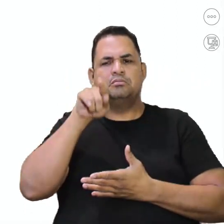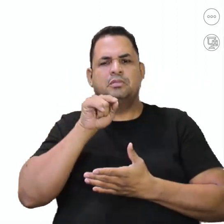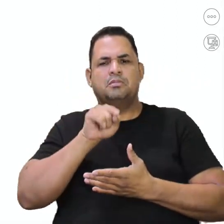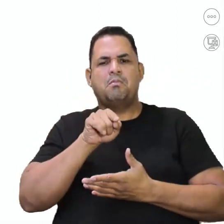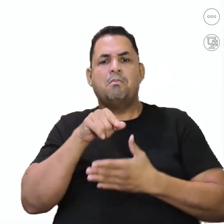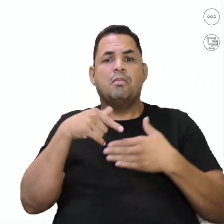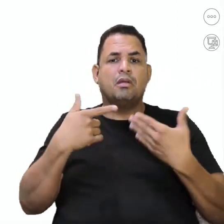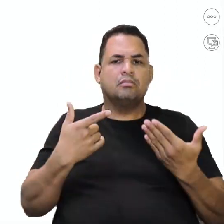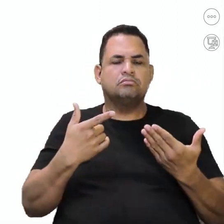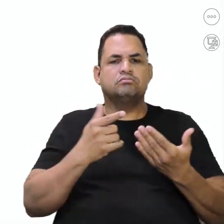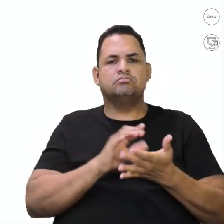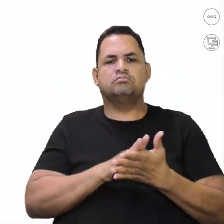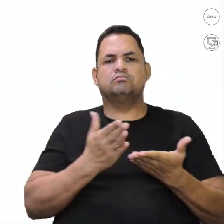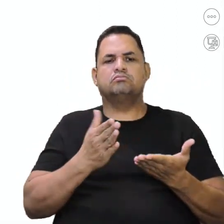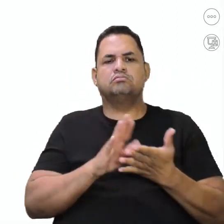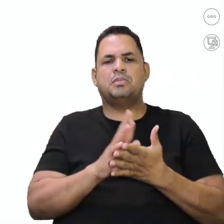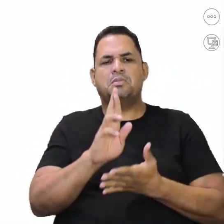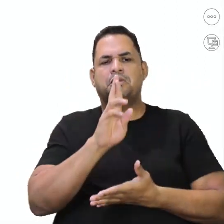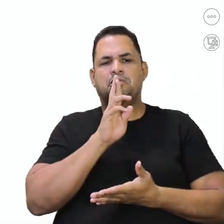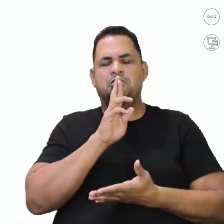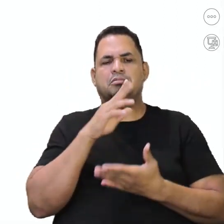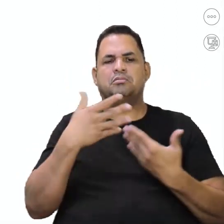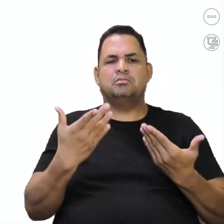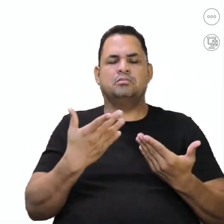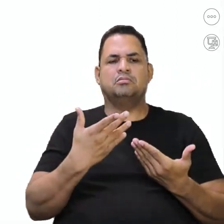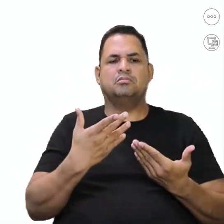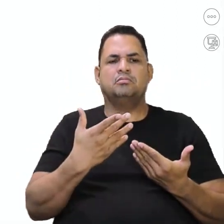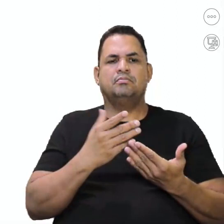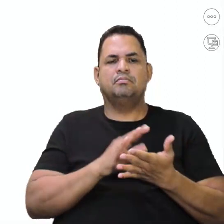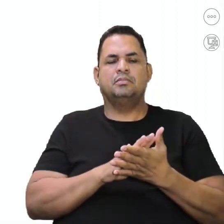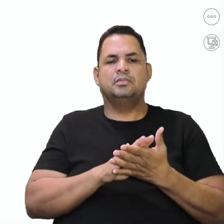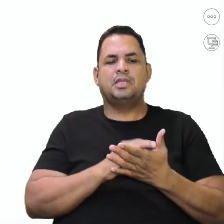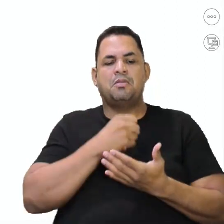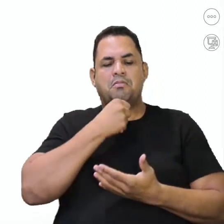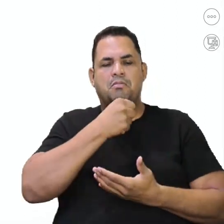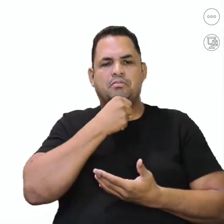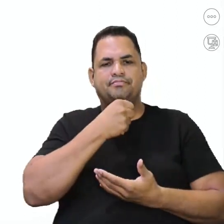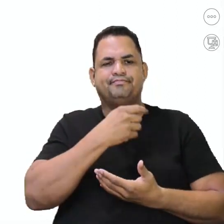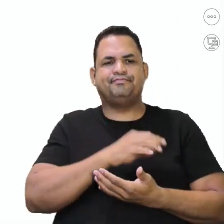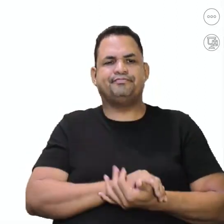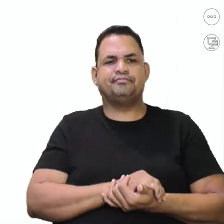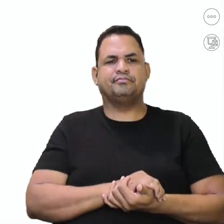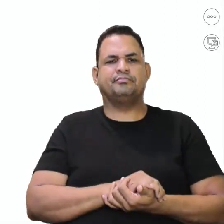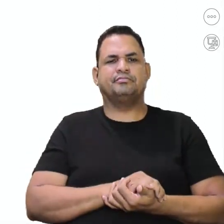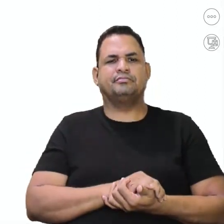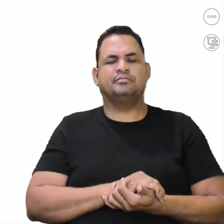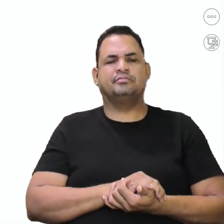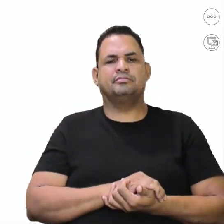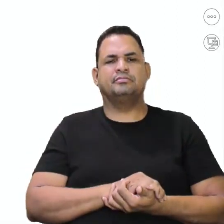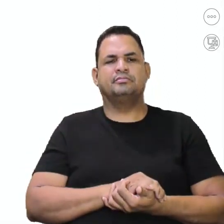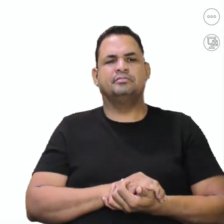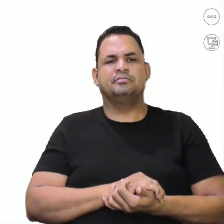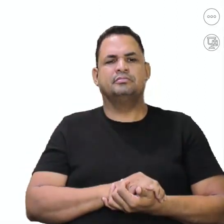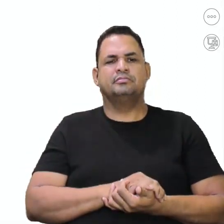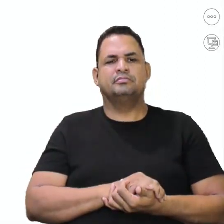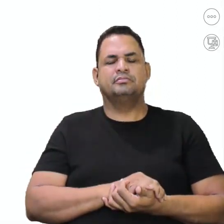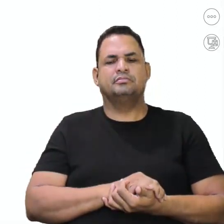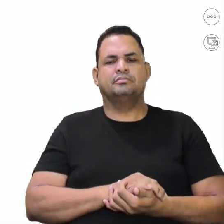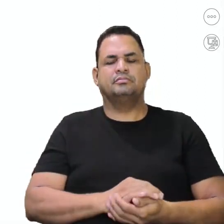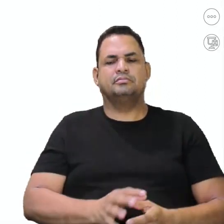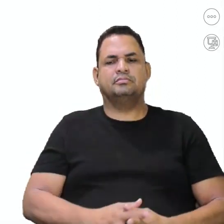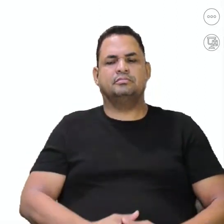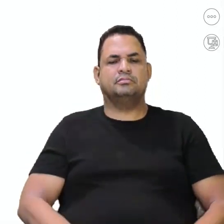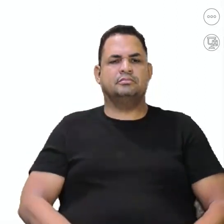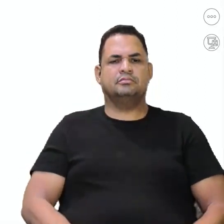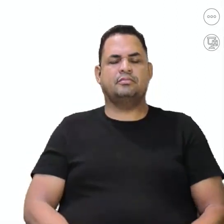e o outro, você percebe que é uma resposta, então é uma entrevista. Interviews can happen in a